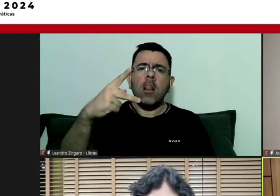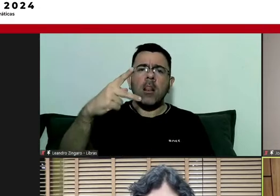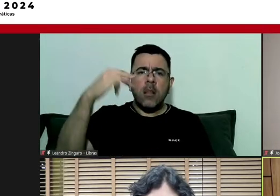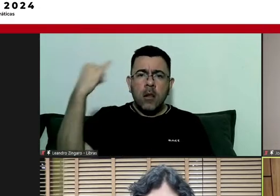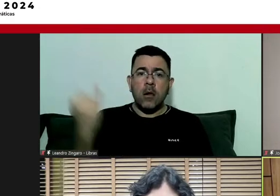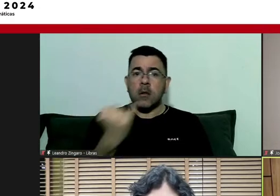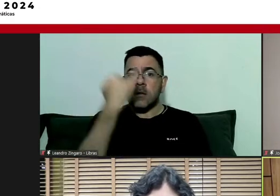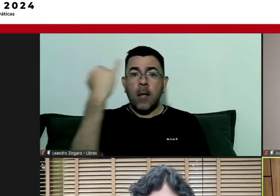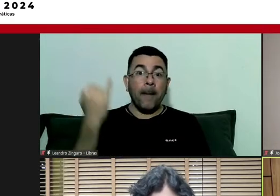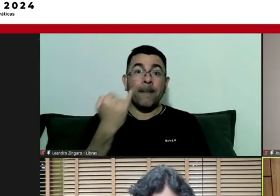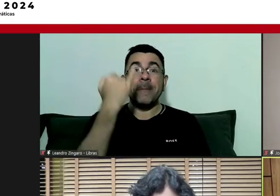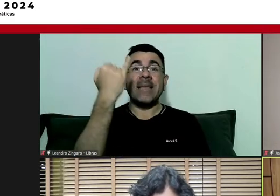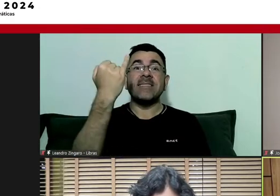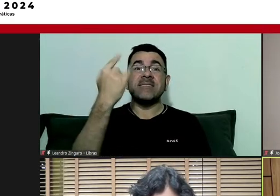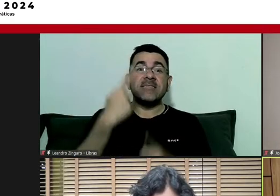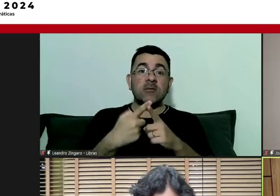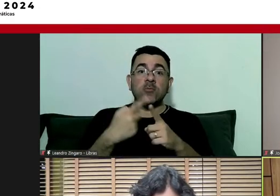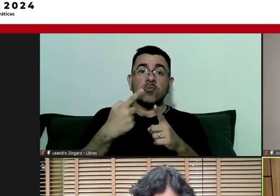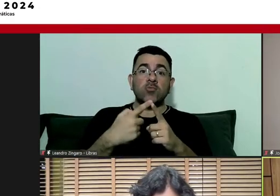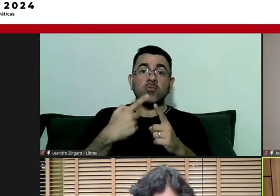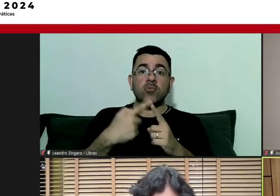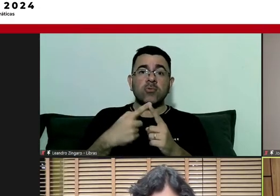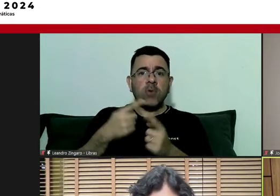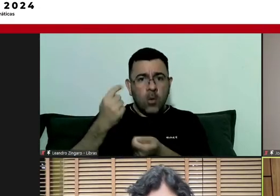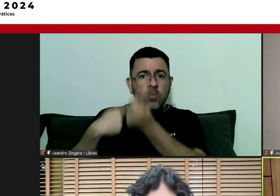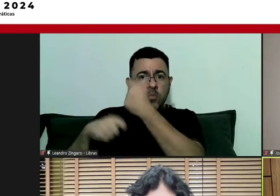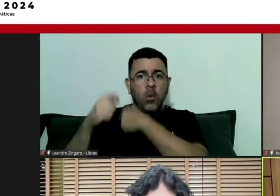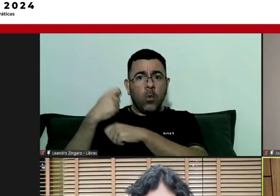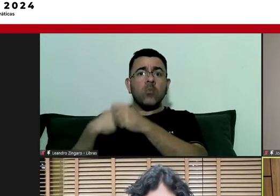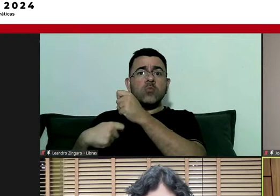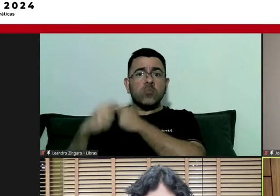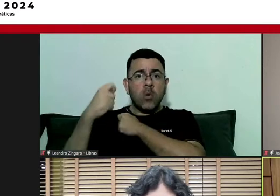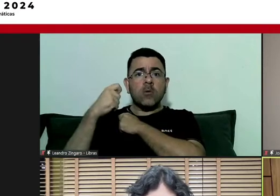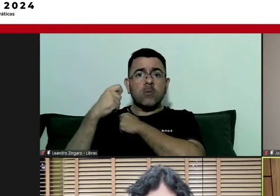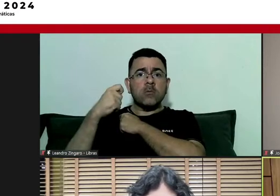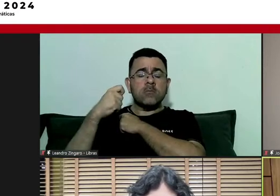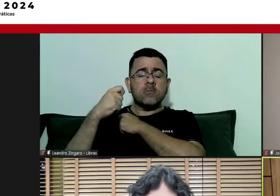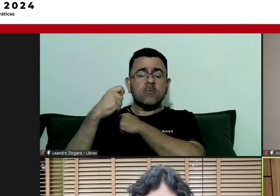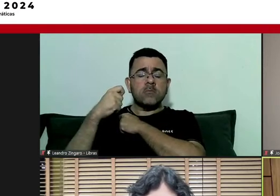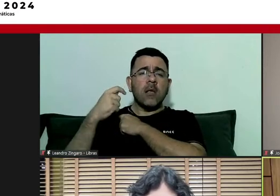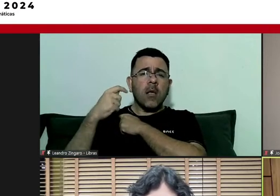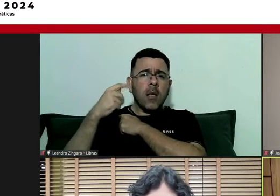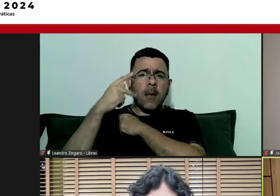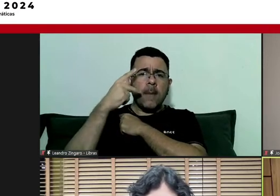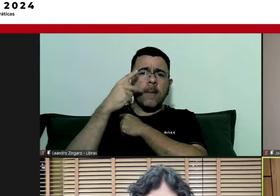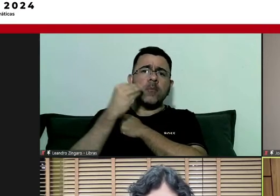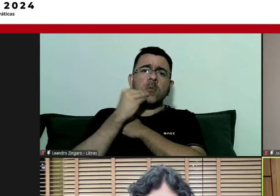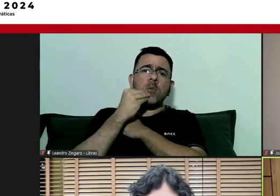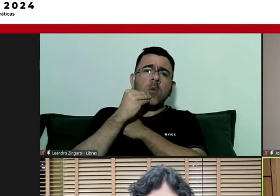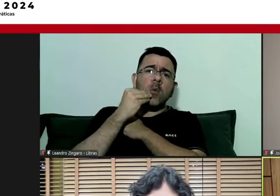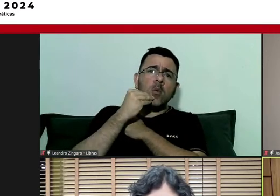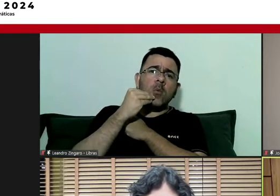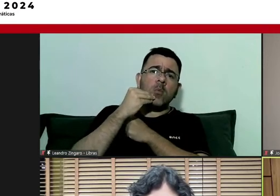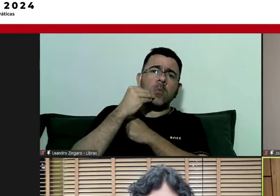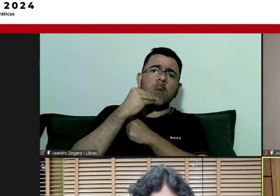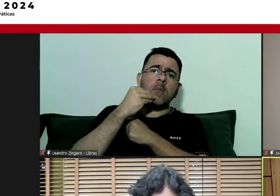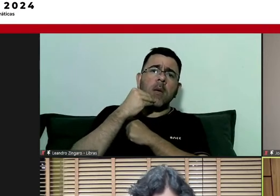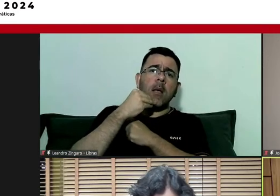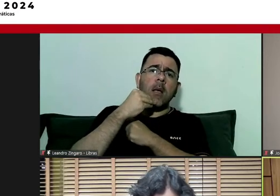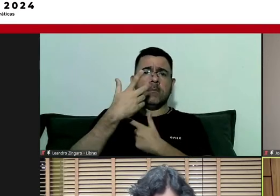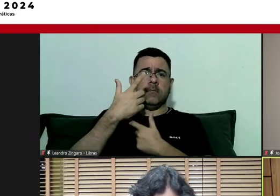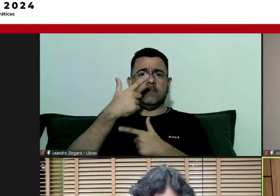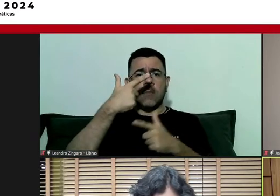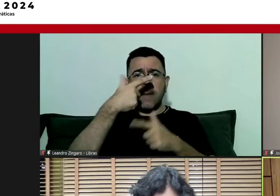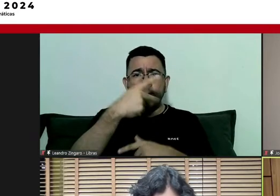porque a eficiência na gestão recupera para a opinião pública a crença e a e